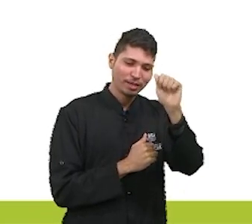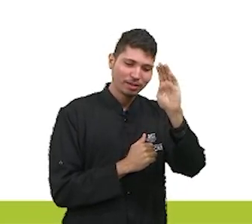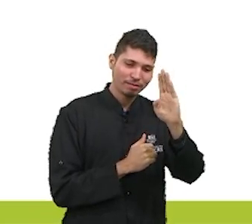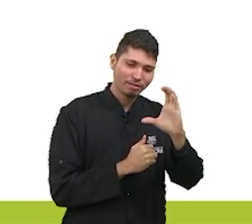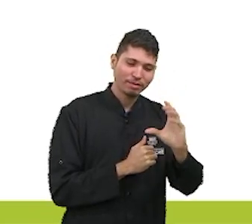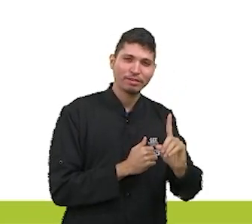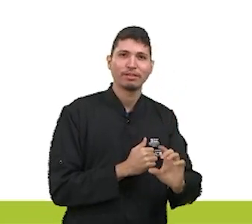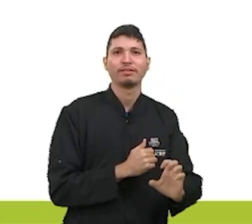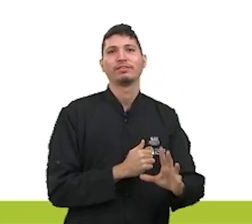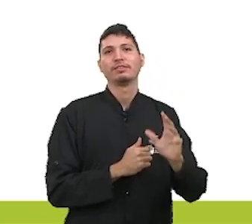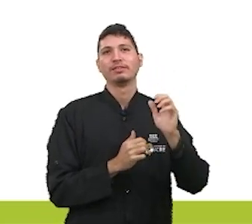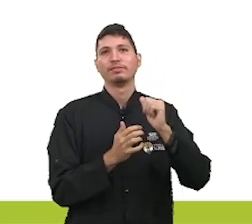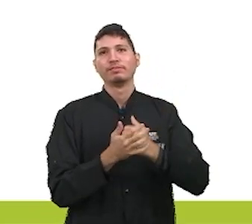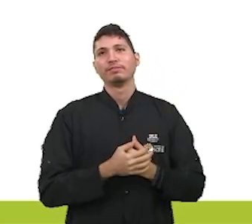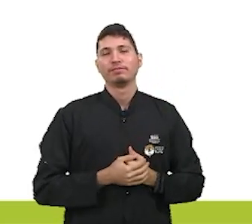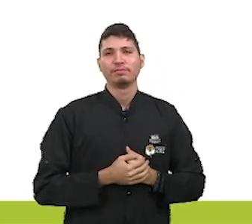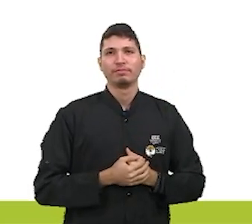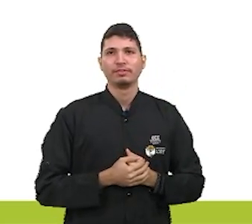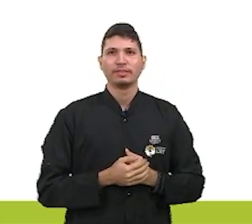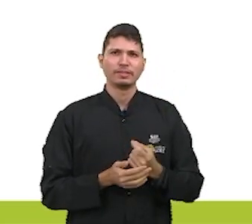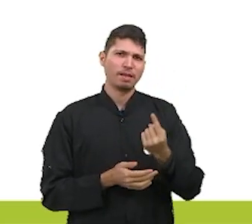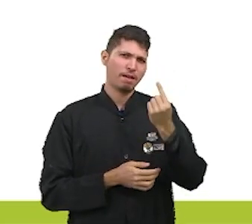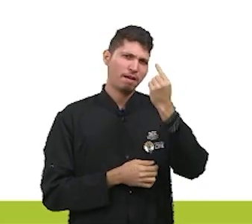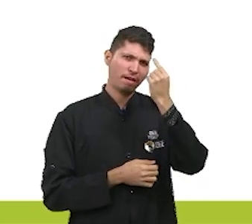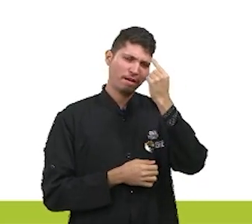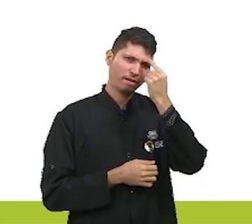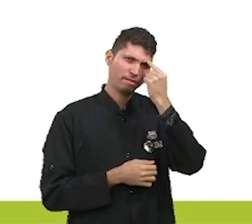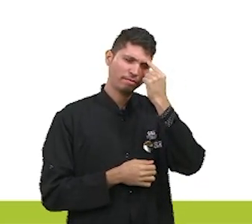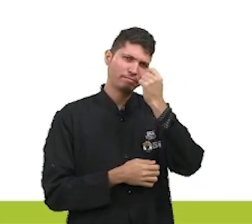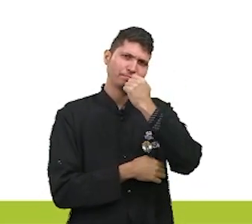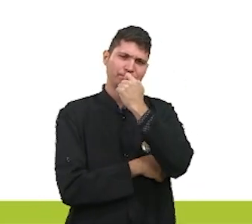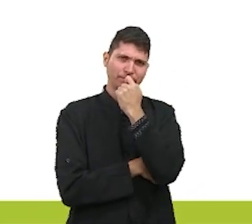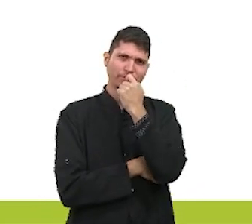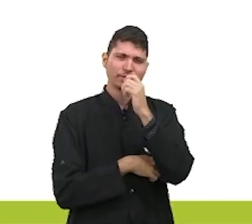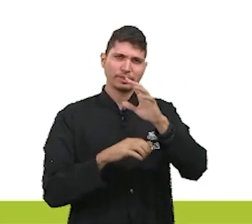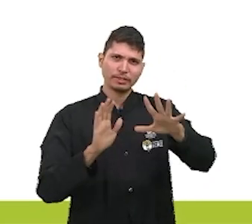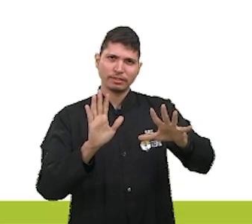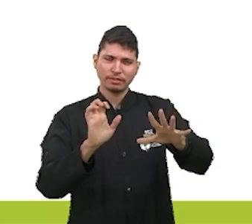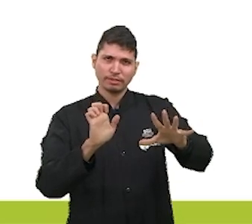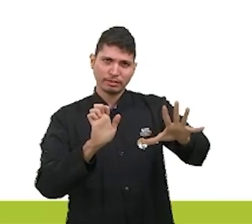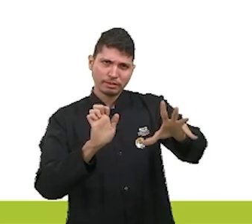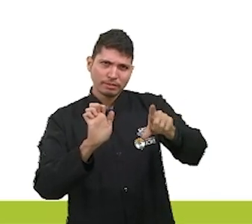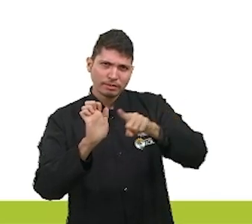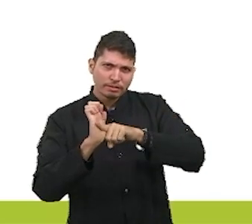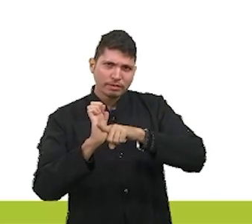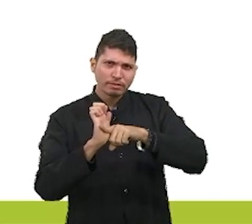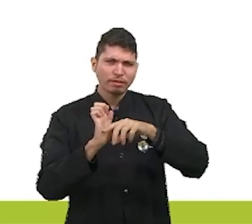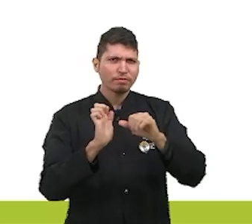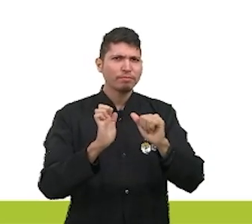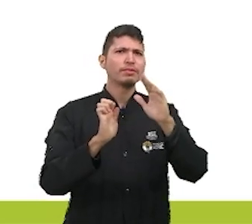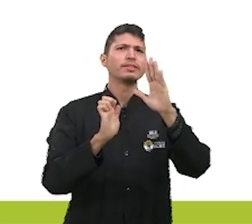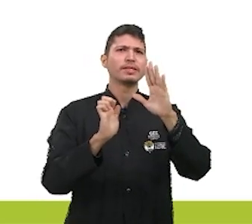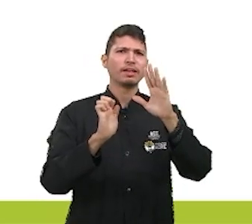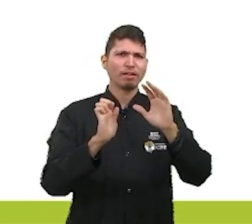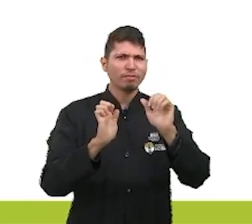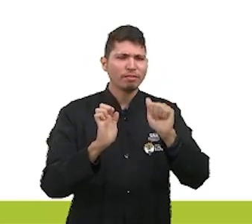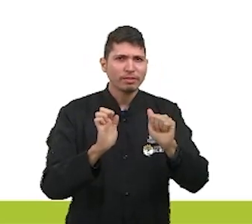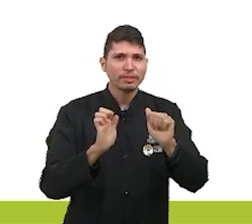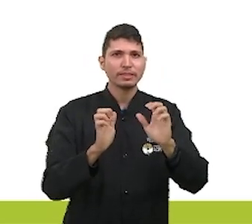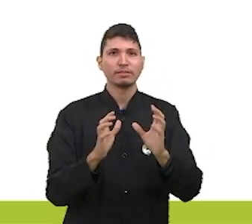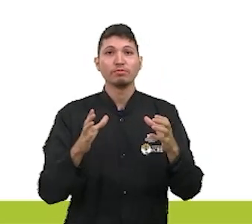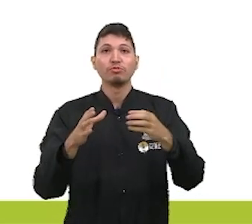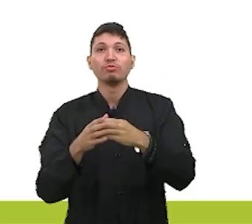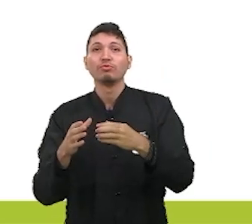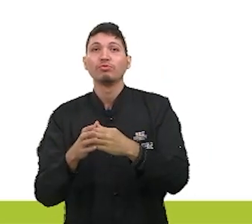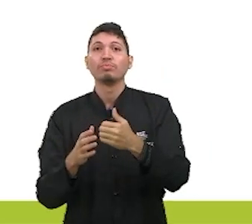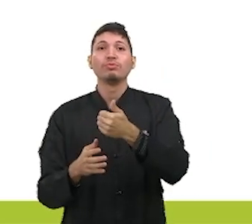A. Será que o mais eletronegativo é A? Se você procurar a letrinha A, ele está lá no grupo 18. E bem no